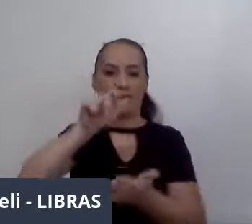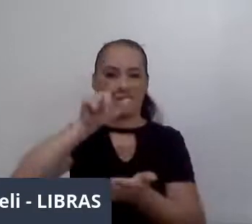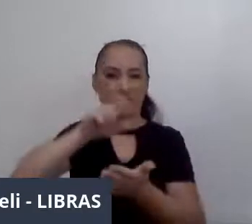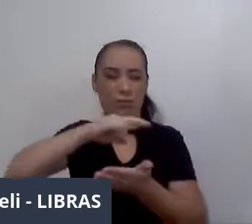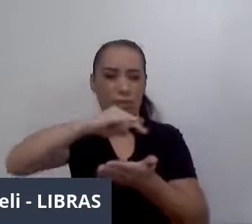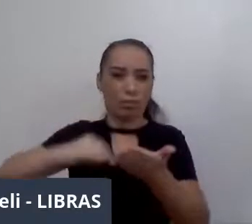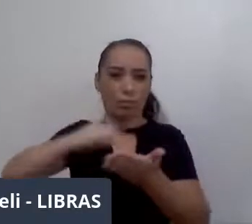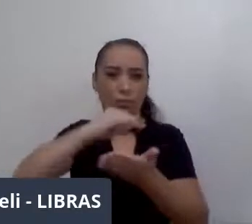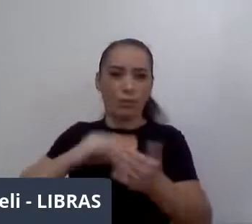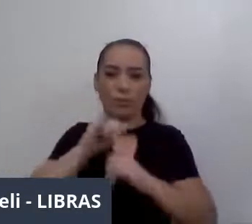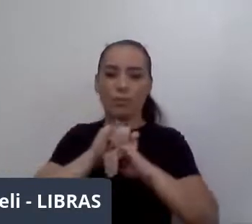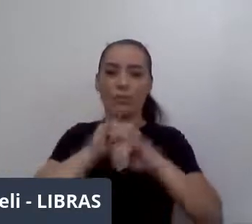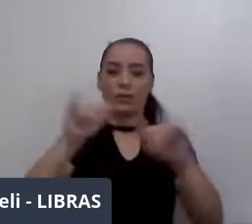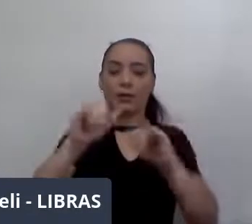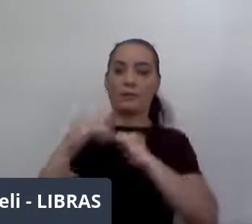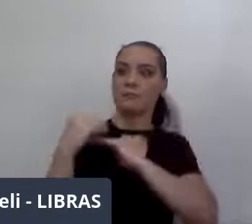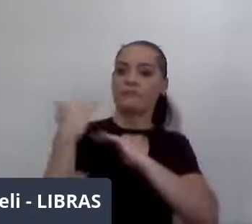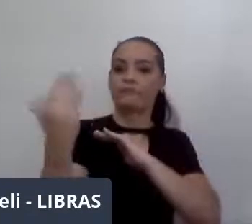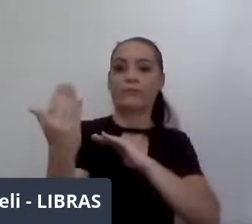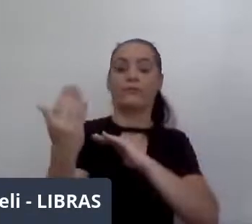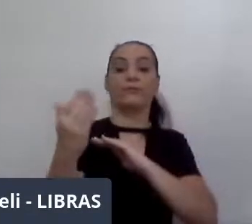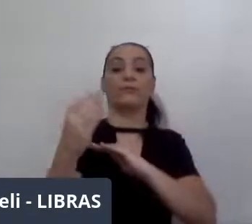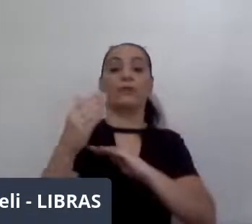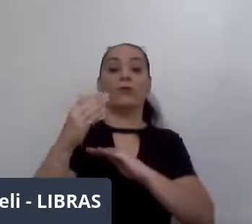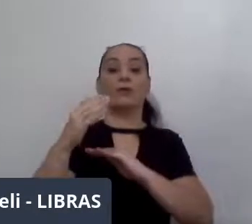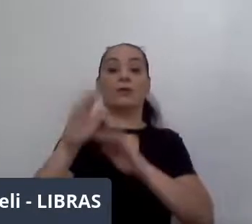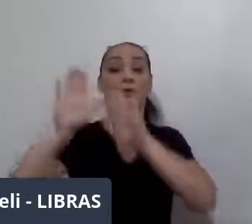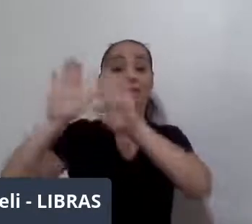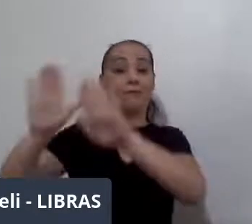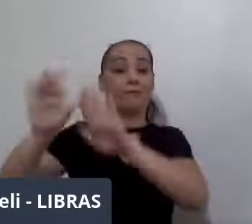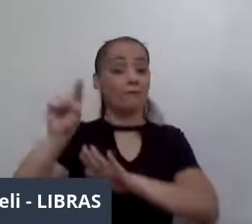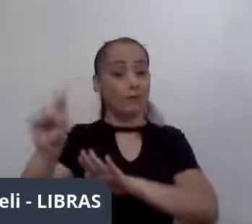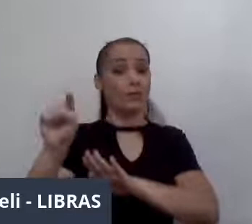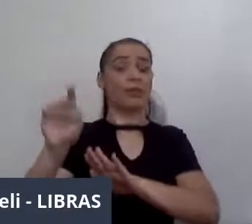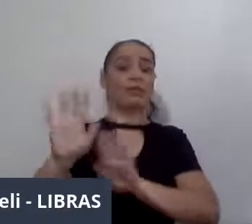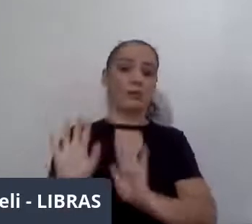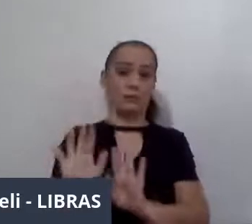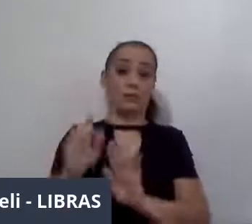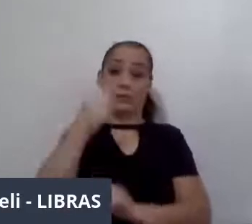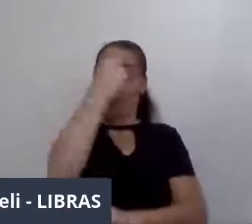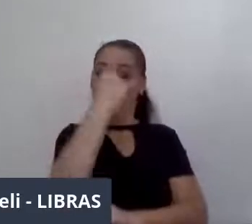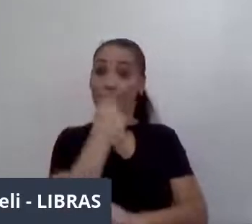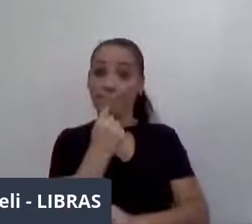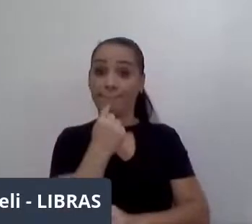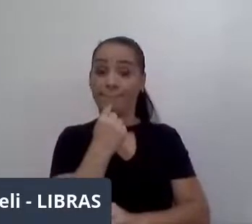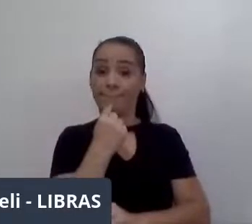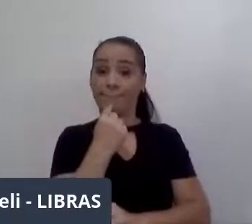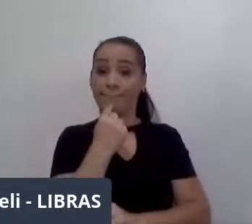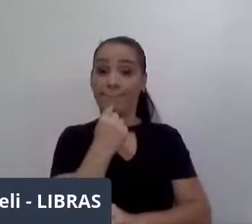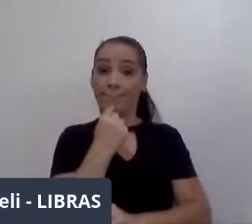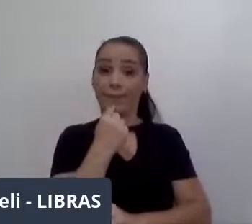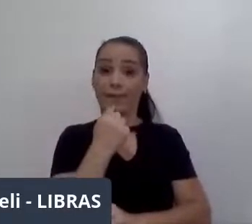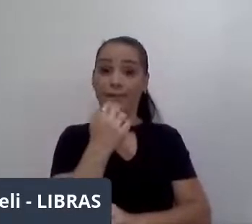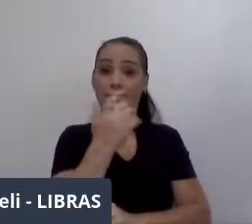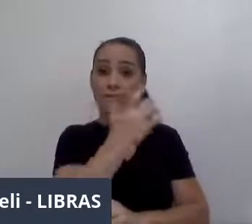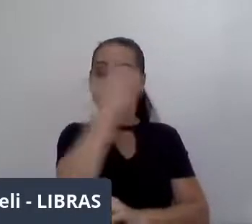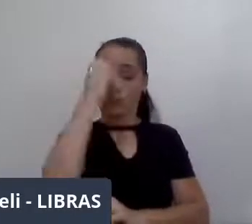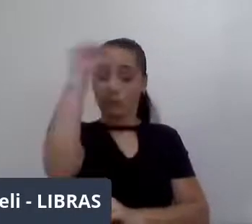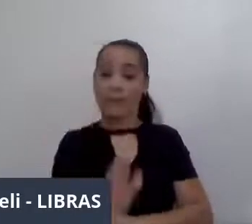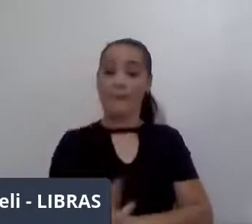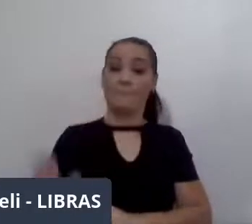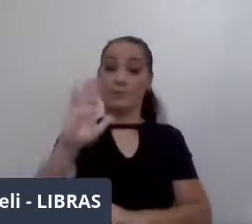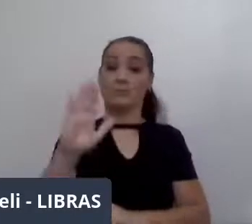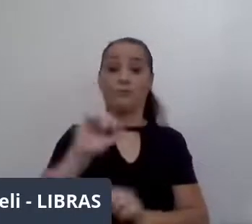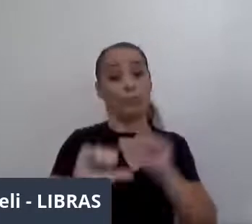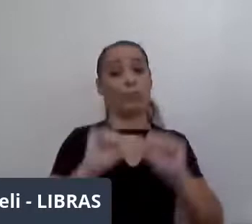muito interessante de se observar é que o perfil dessas pessoas brasileiras que saíram do Brasil mudaram. A